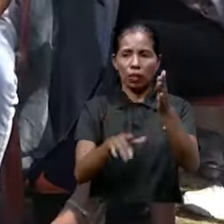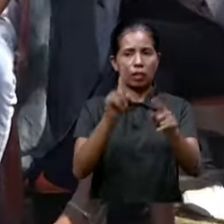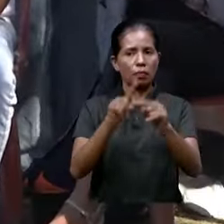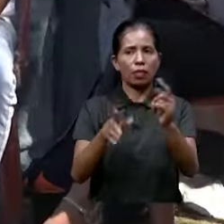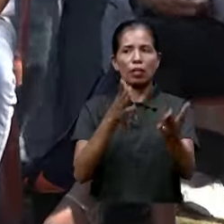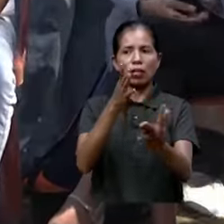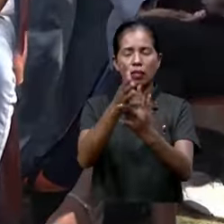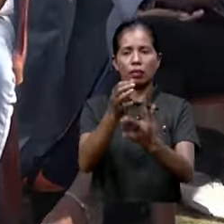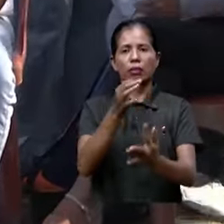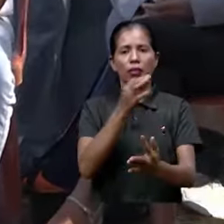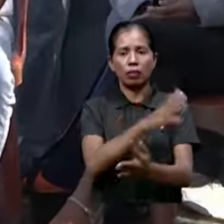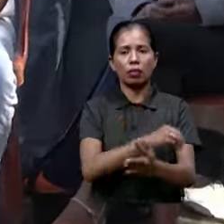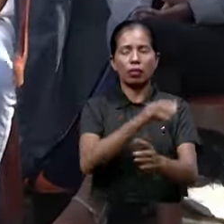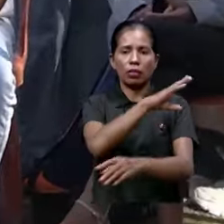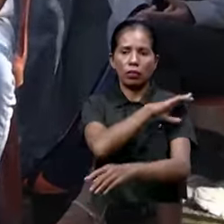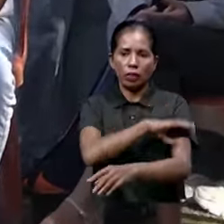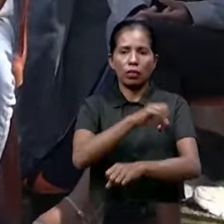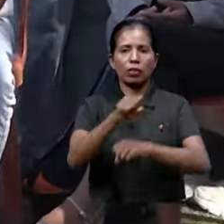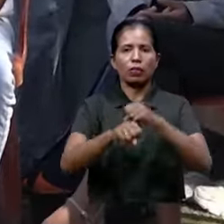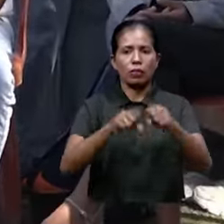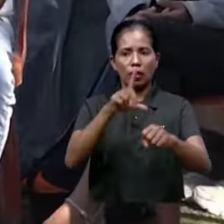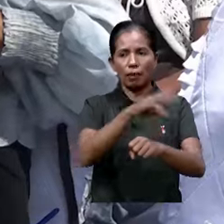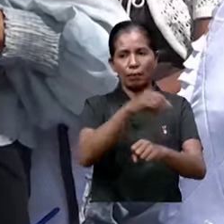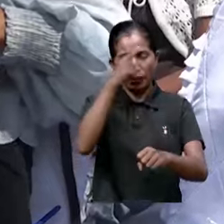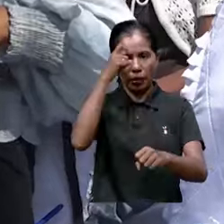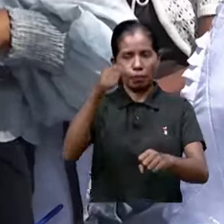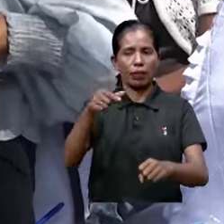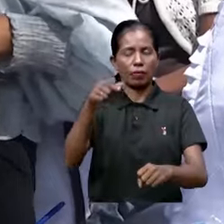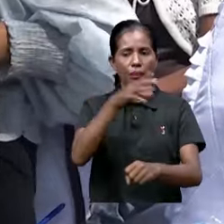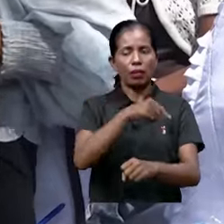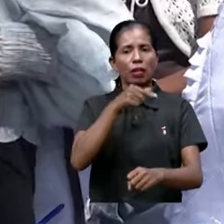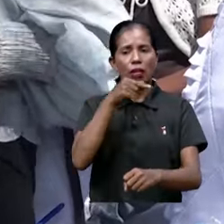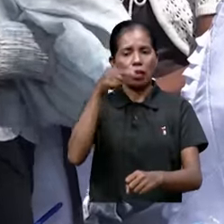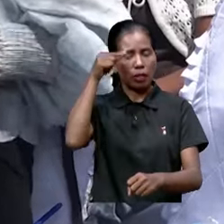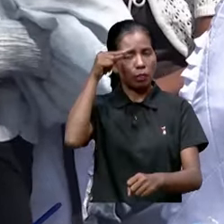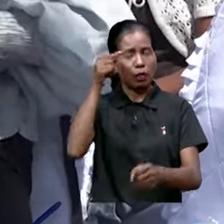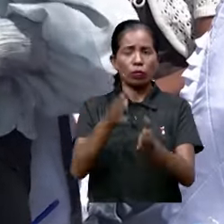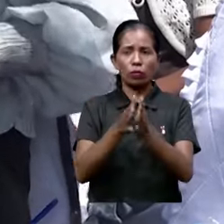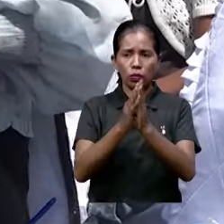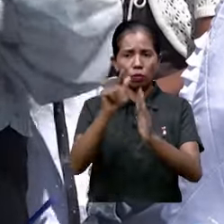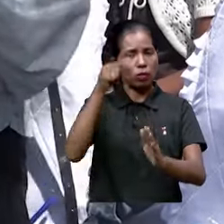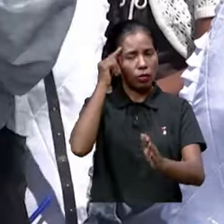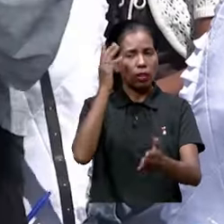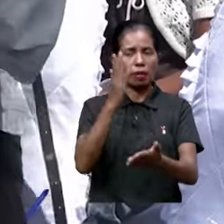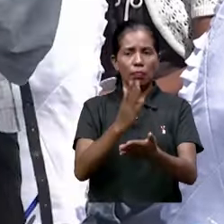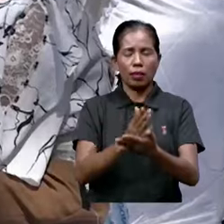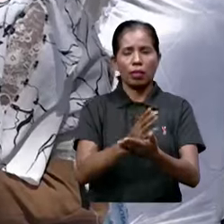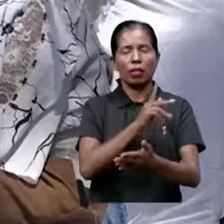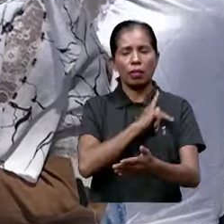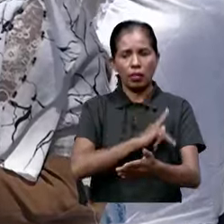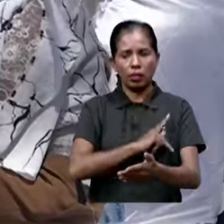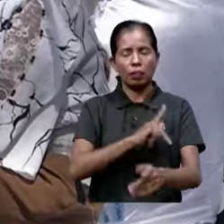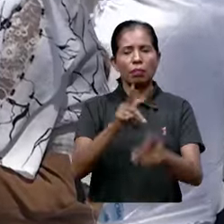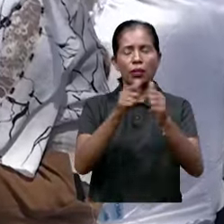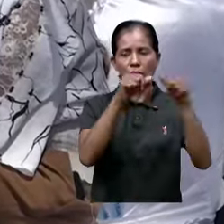acesso ba subsidio segurança social. Tambane Gaspar Husu governo atu haparação caridade ba ema ho deficiência